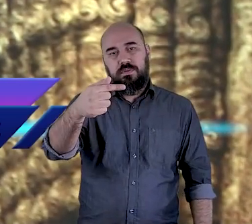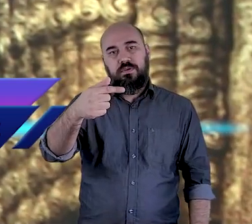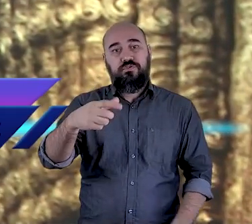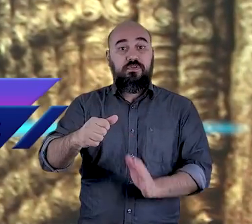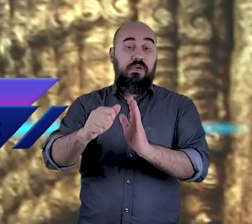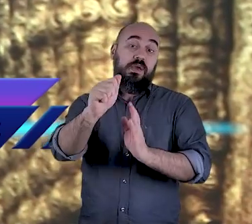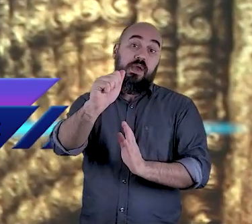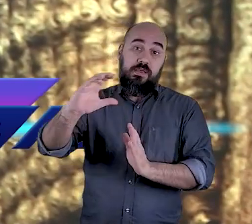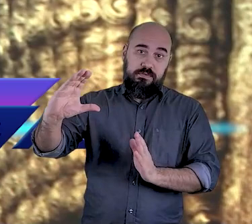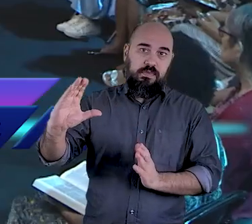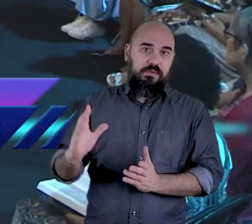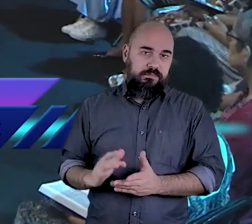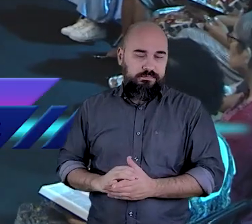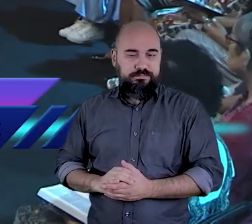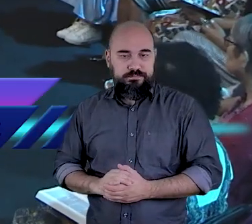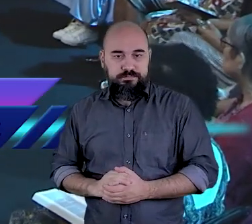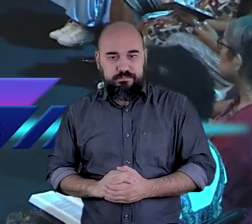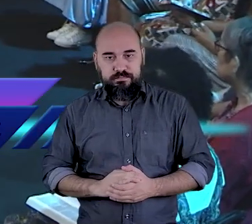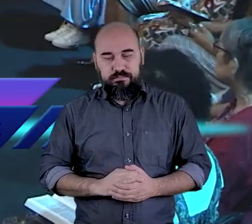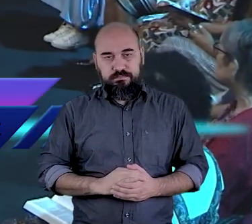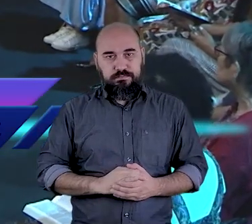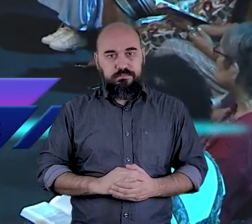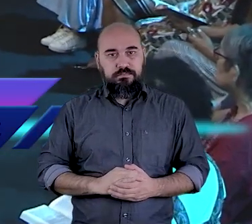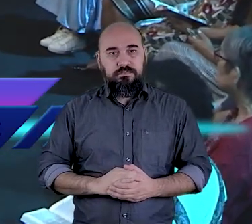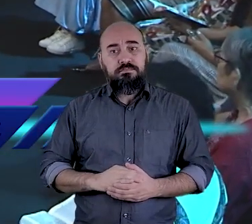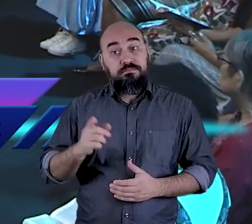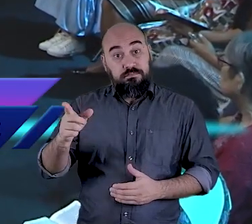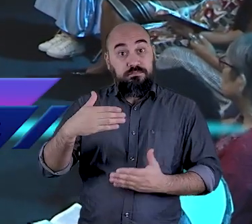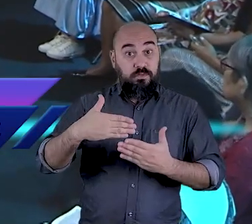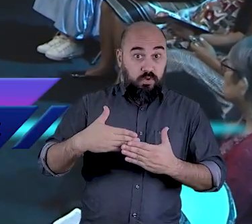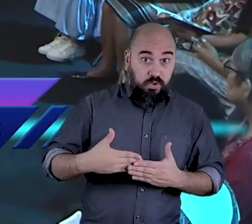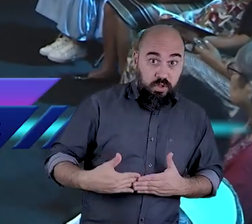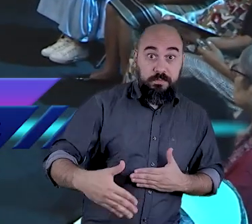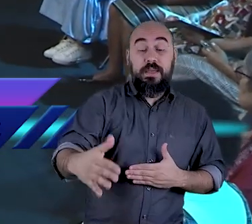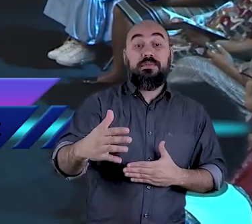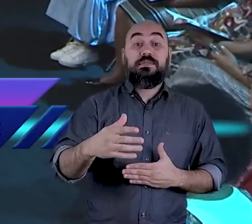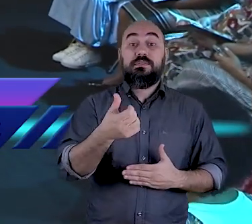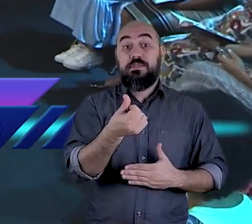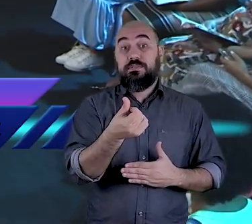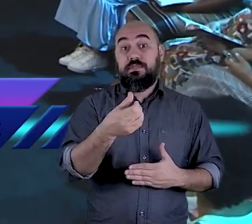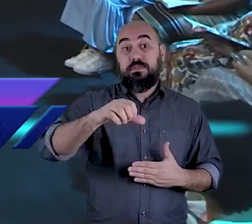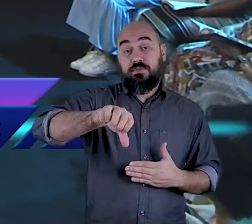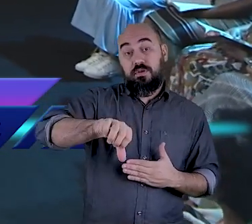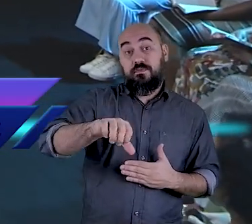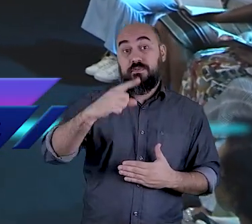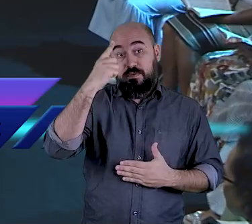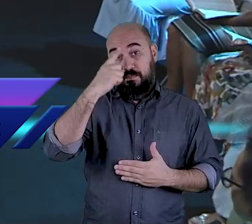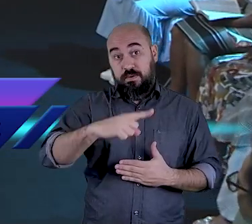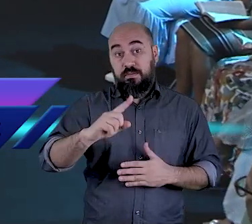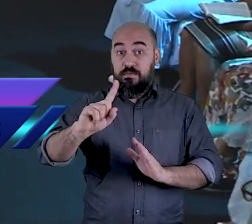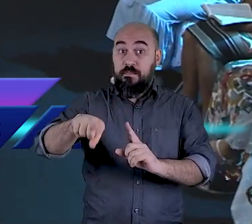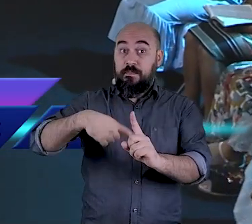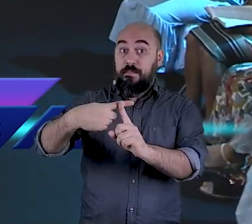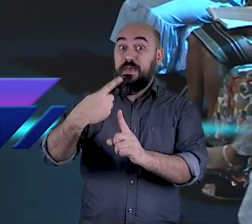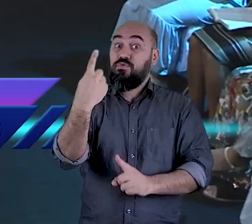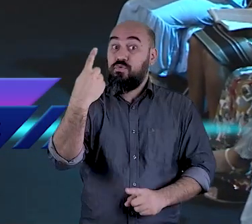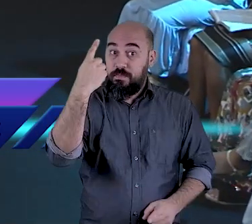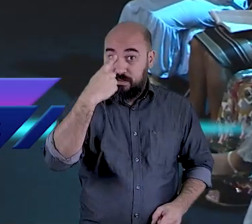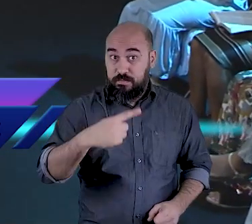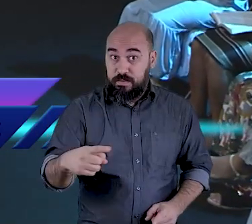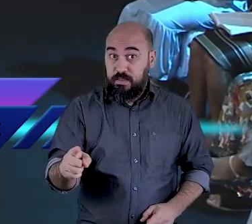Cristo A partir dele seriam contadas a 69 semanas e mais uma até completar